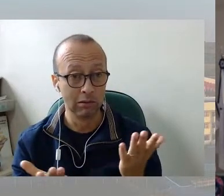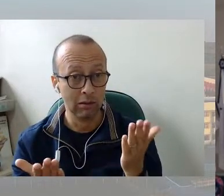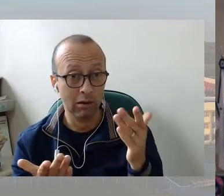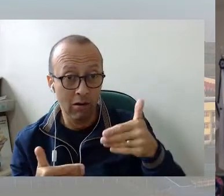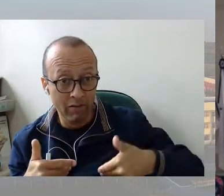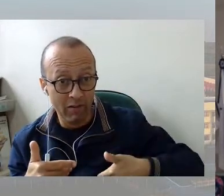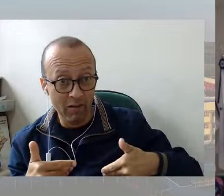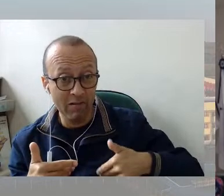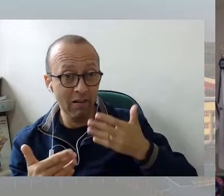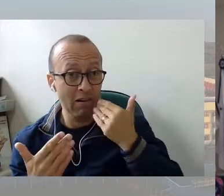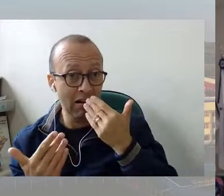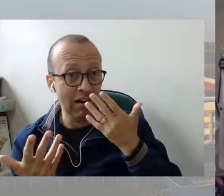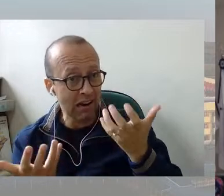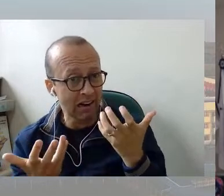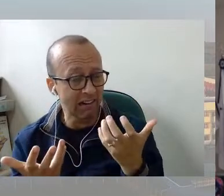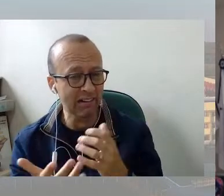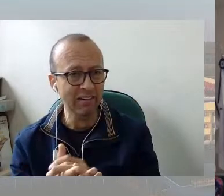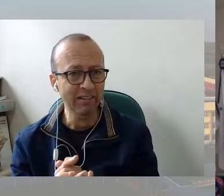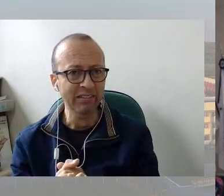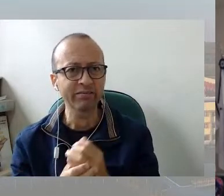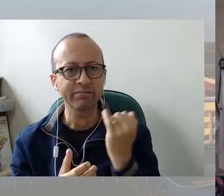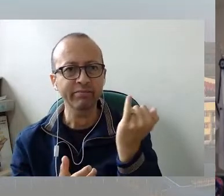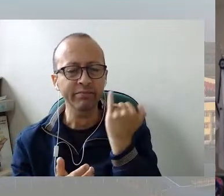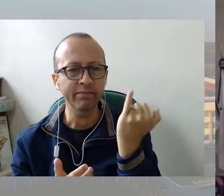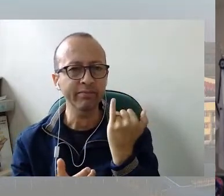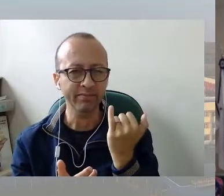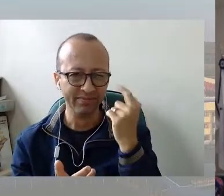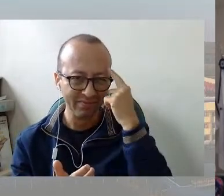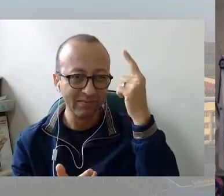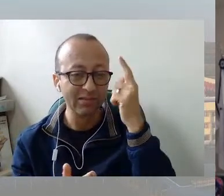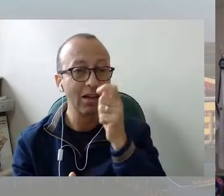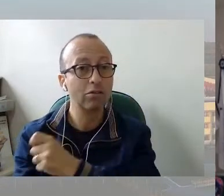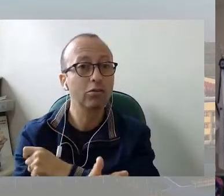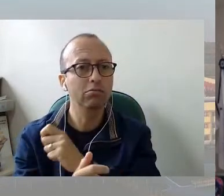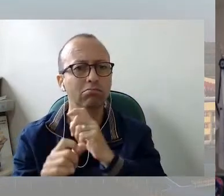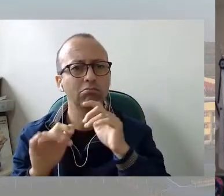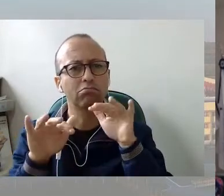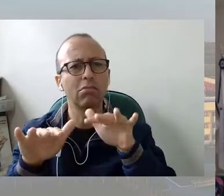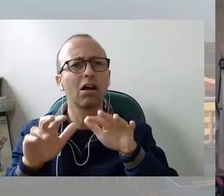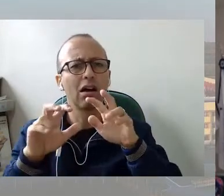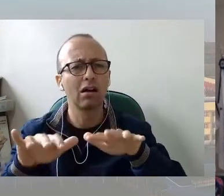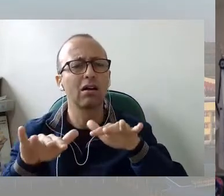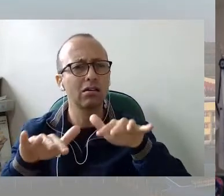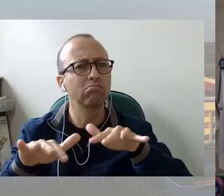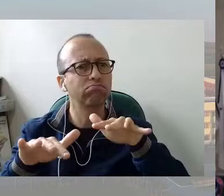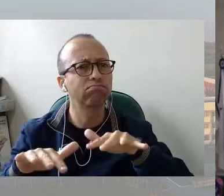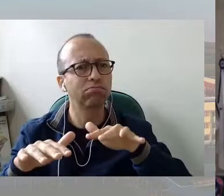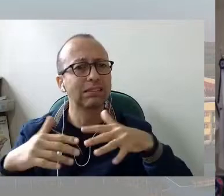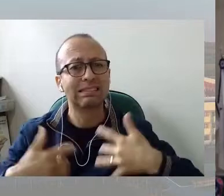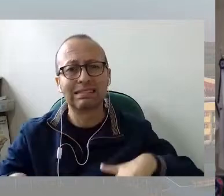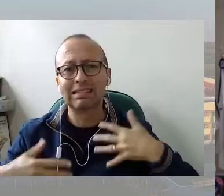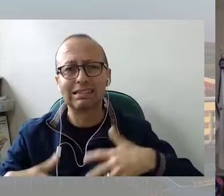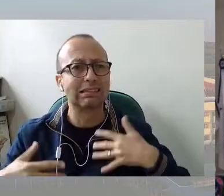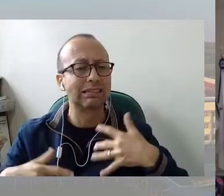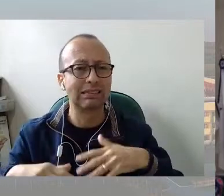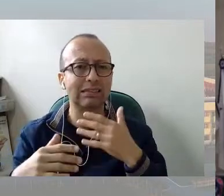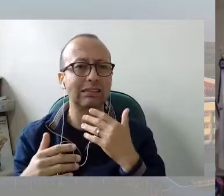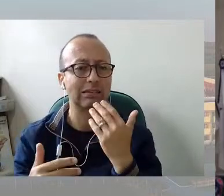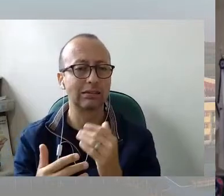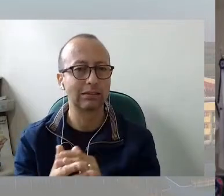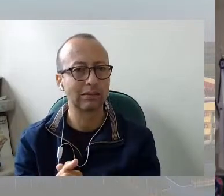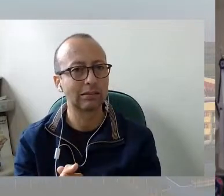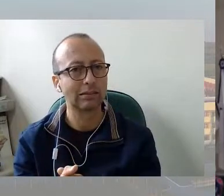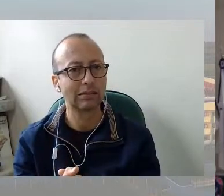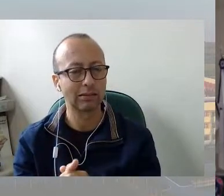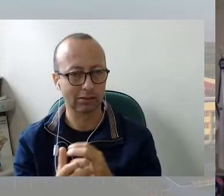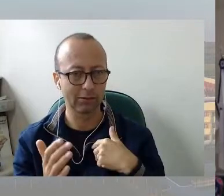também. E o que os alunos fizeram aquele dia aqui foi uma manifestação de desespero. Nós, enquanto